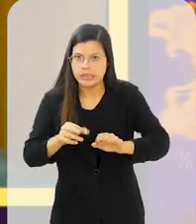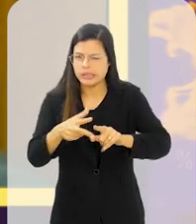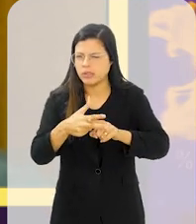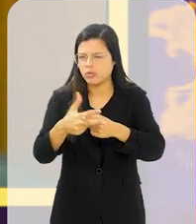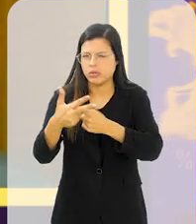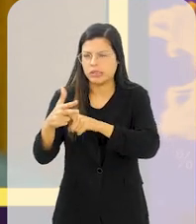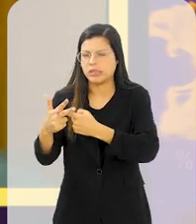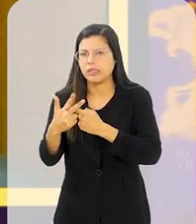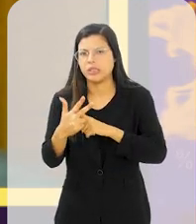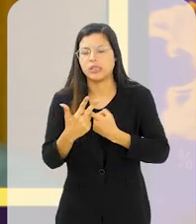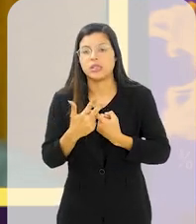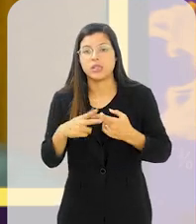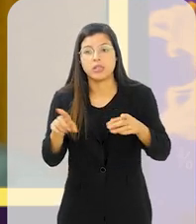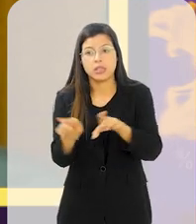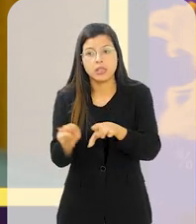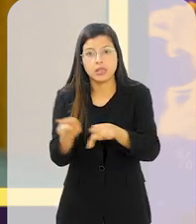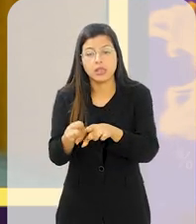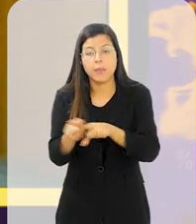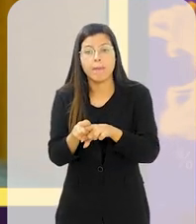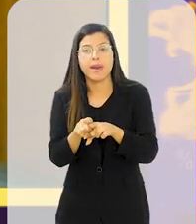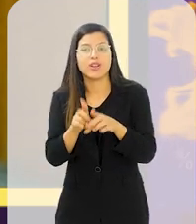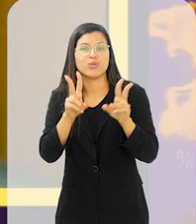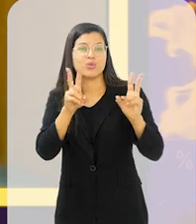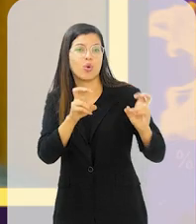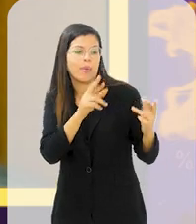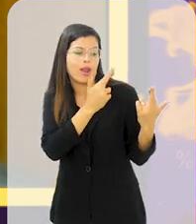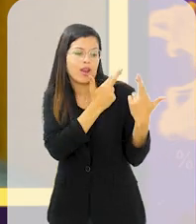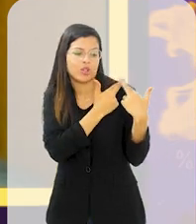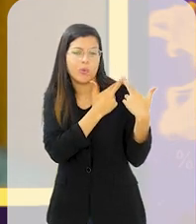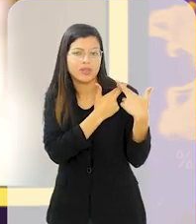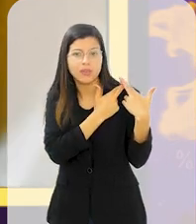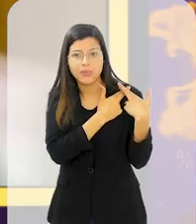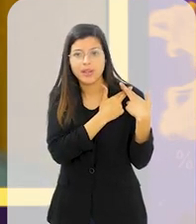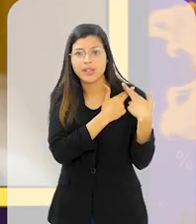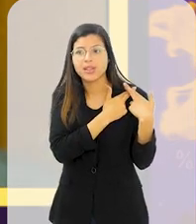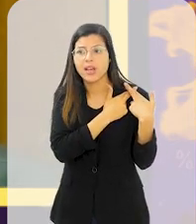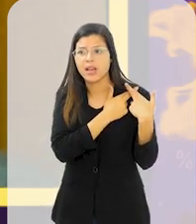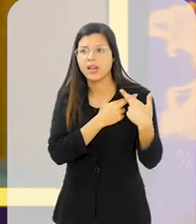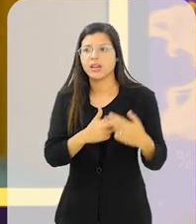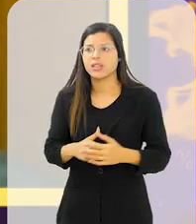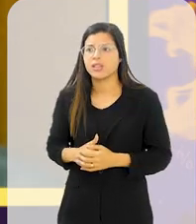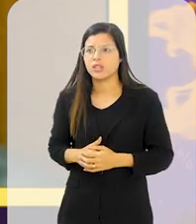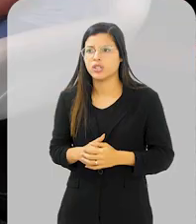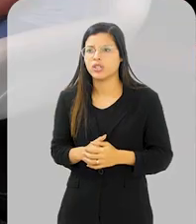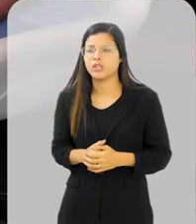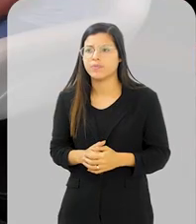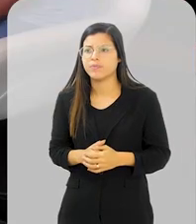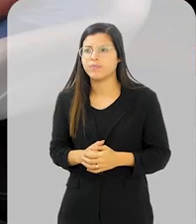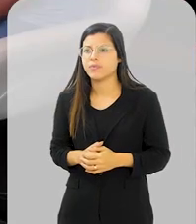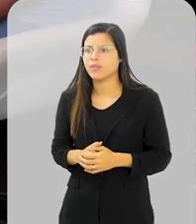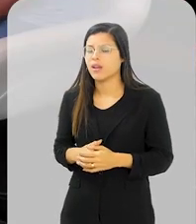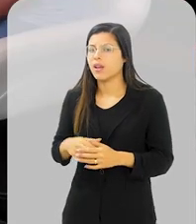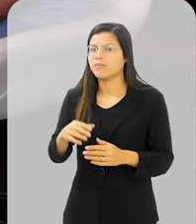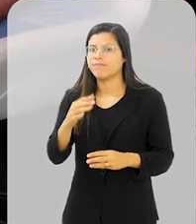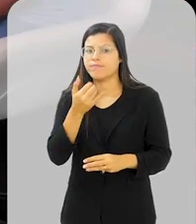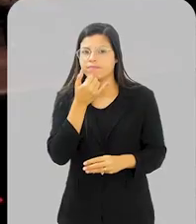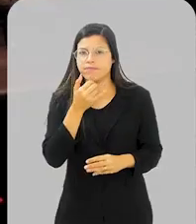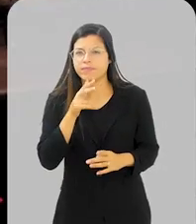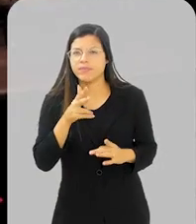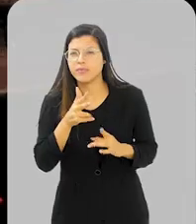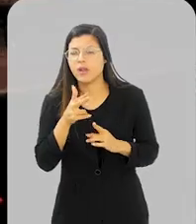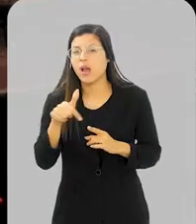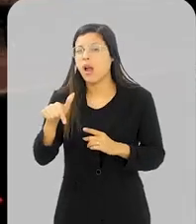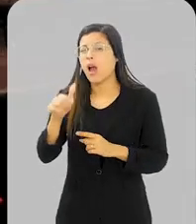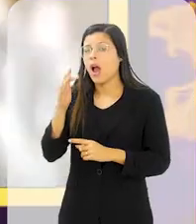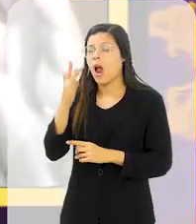e um pouco mais de divisão de responsabilidades. Mas espera aí, Rafael. O craque sempre existiu. O craque sempre existiu, Rui. Mas